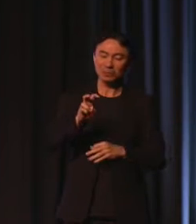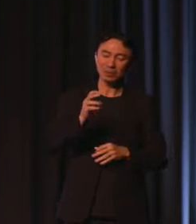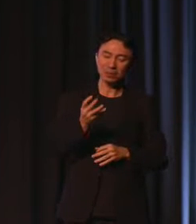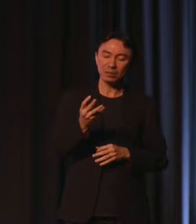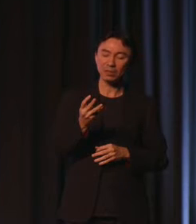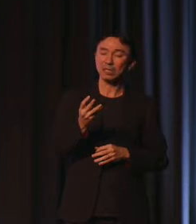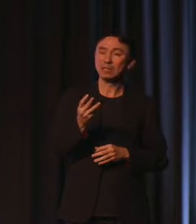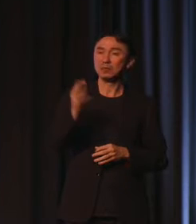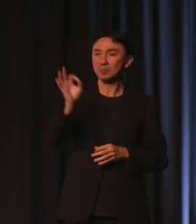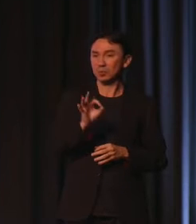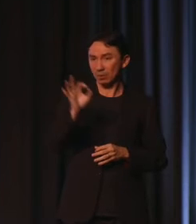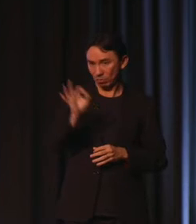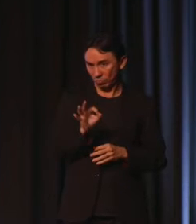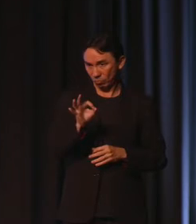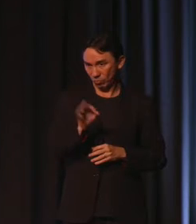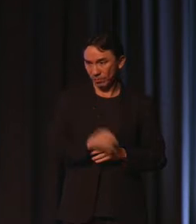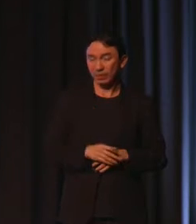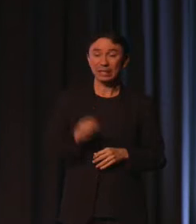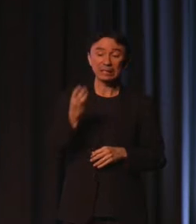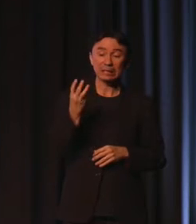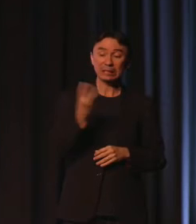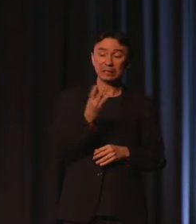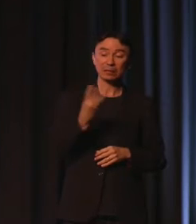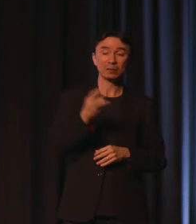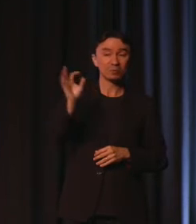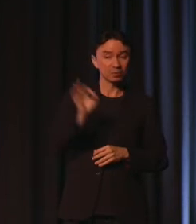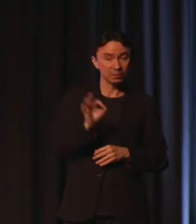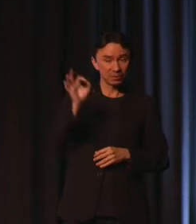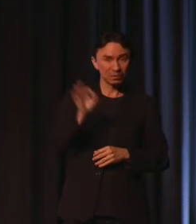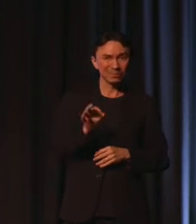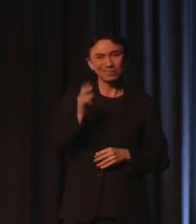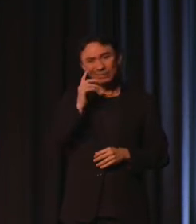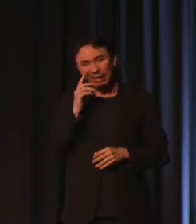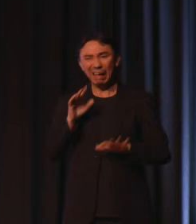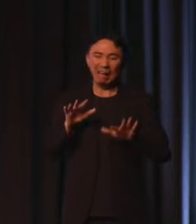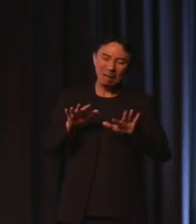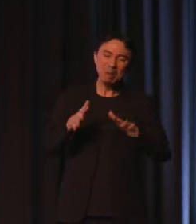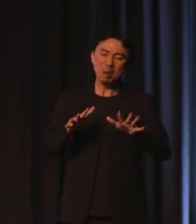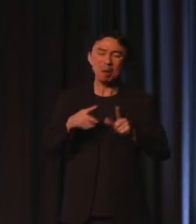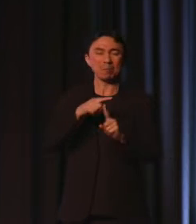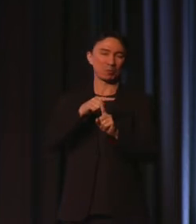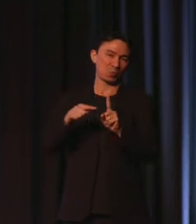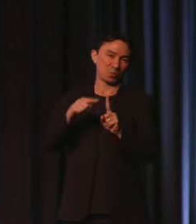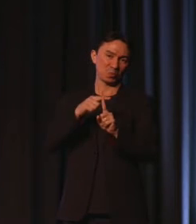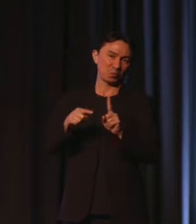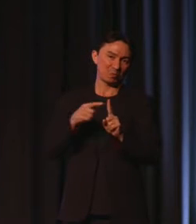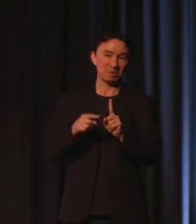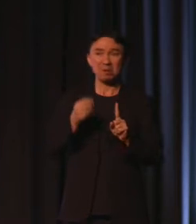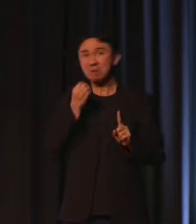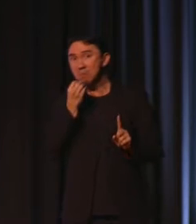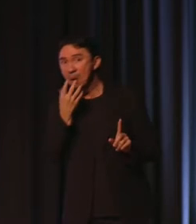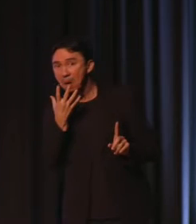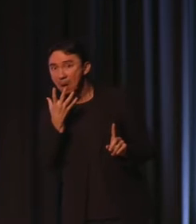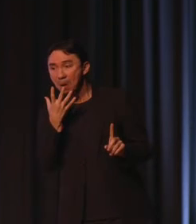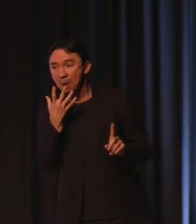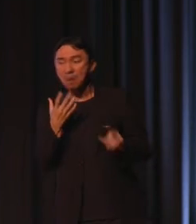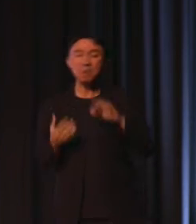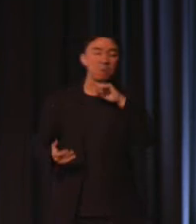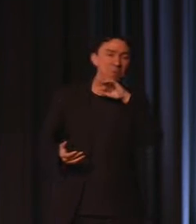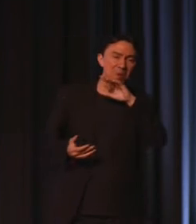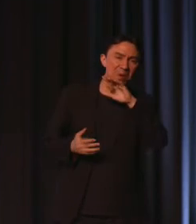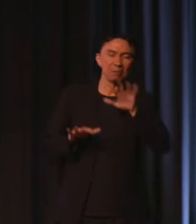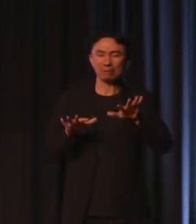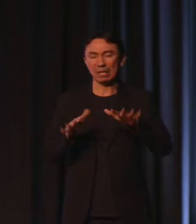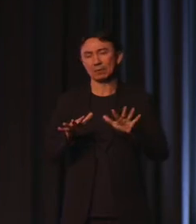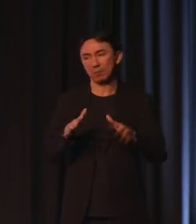dentro dessa avaliação. 33% deixa bem no meio da escala, né? Então, assim, isso não é tão bom, mas também não é tão ruim.